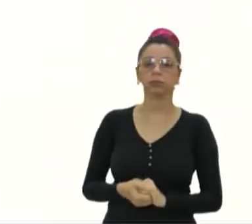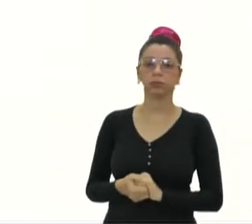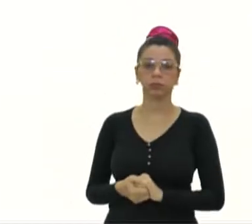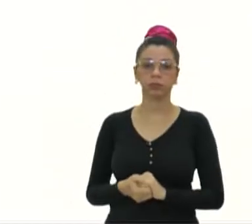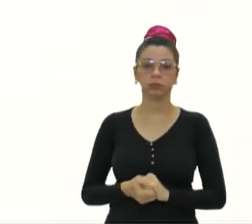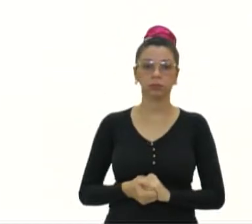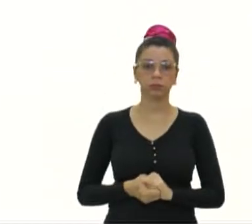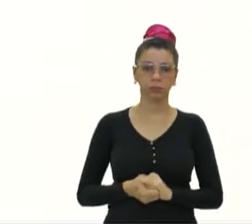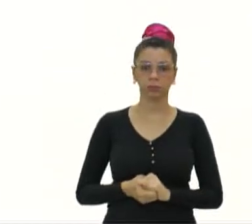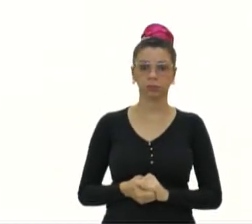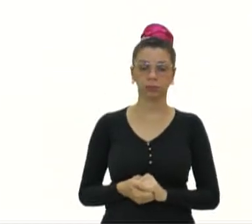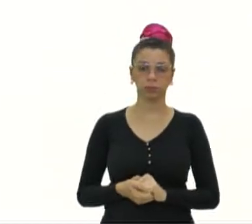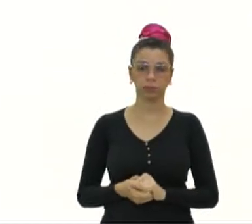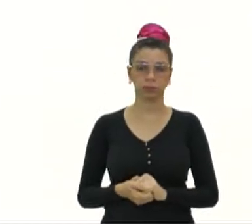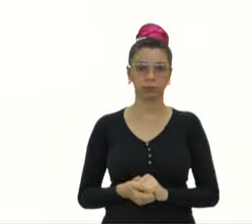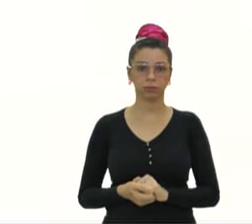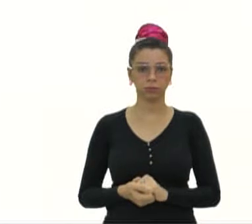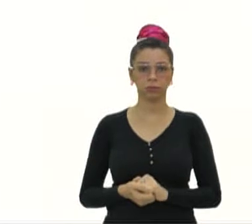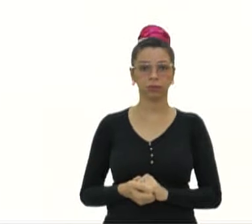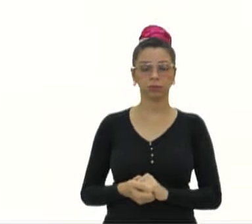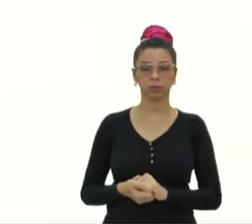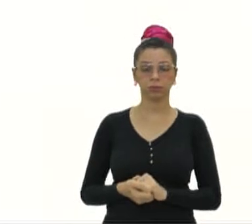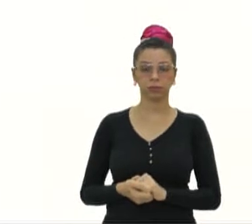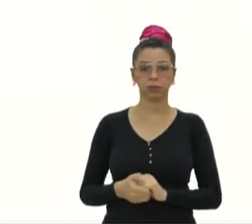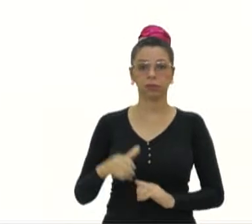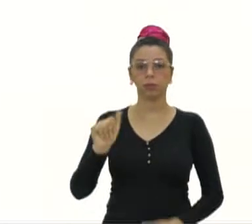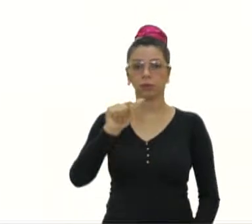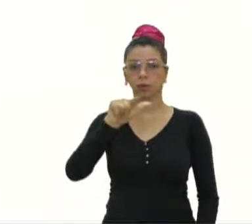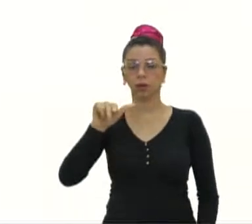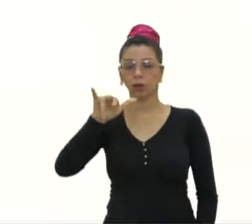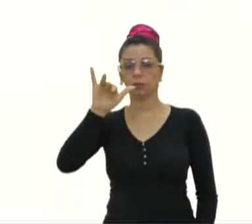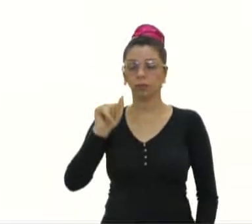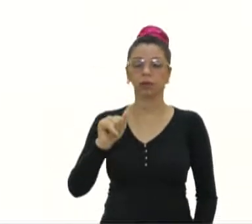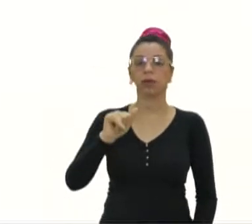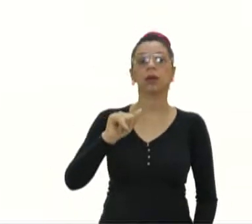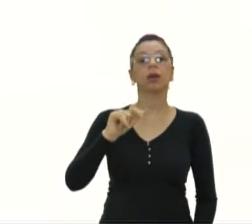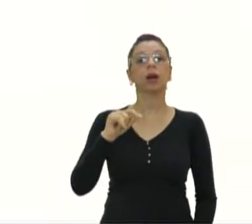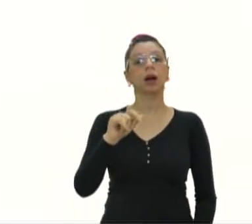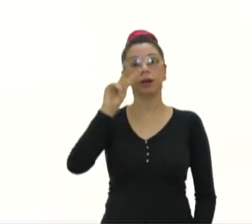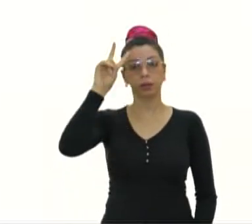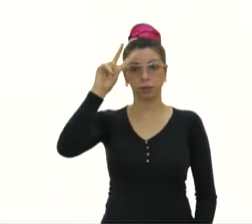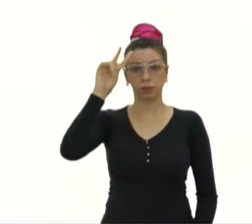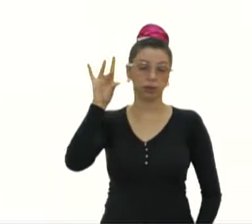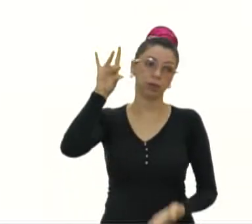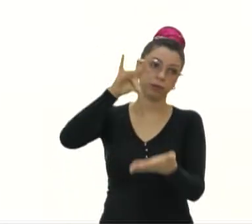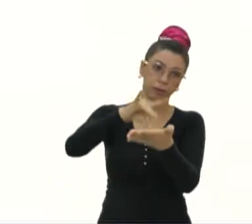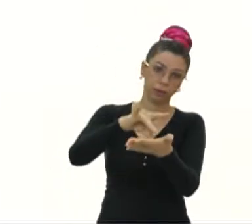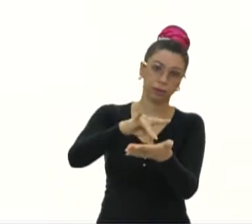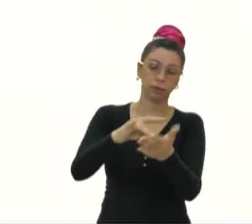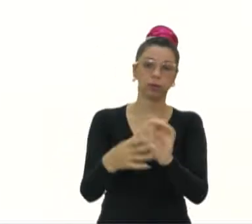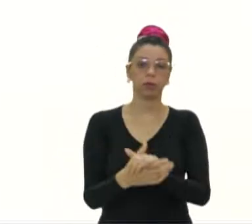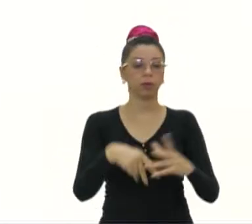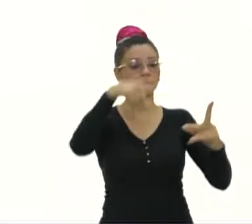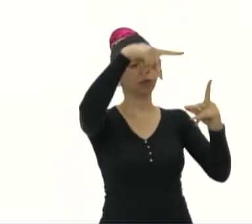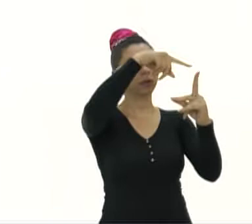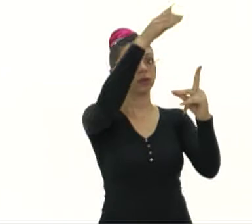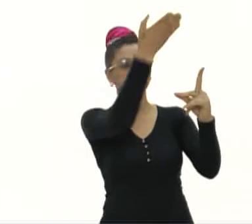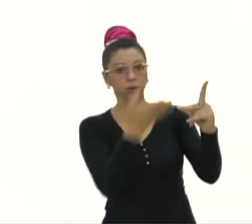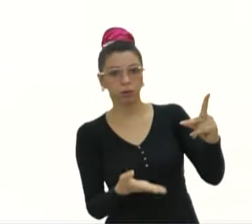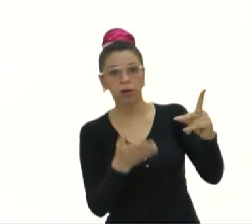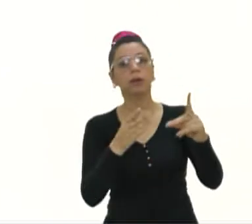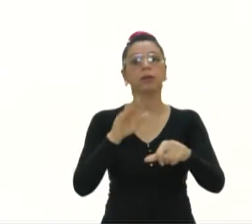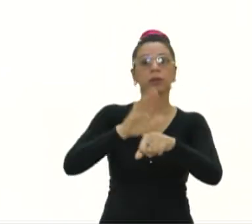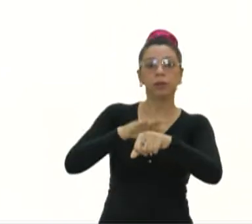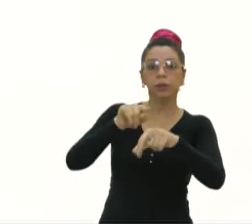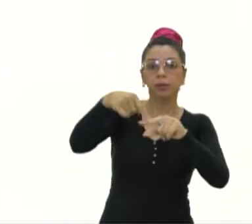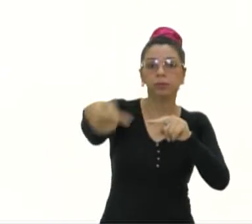said his theory was true. Calvin disse que a teoria dele era verdadeira. Nosso quadrinho está aqui para ajudar vocês. Vou dar um